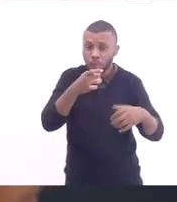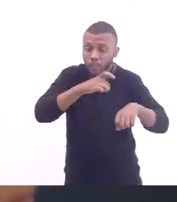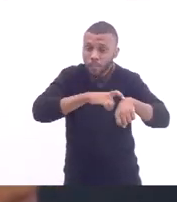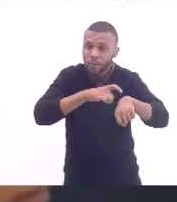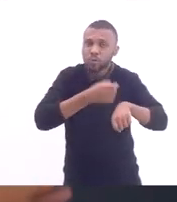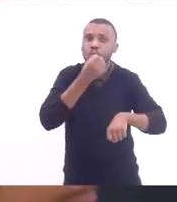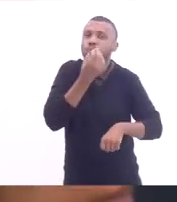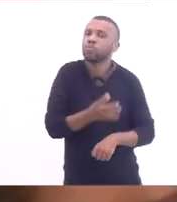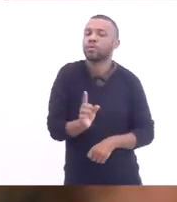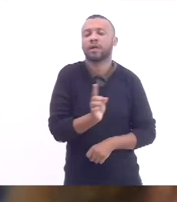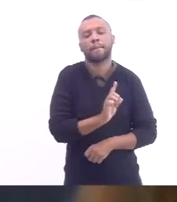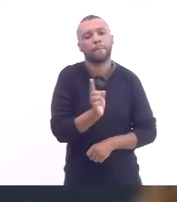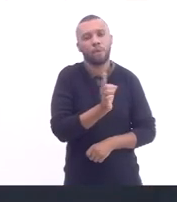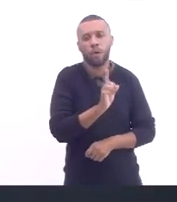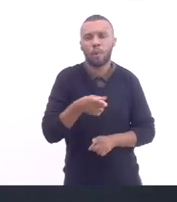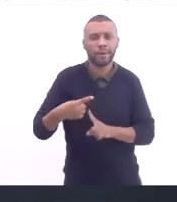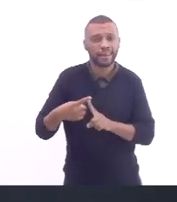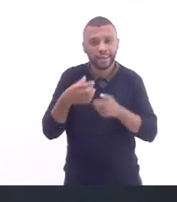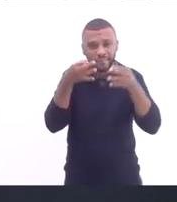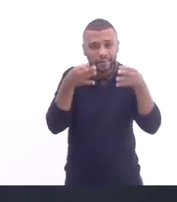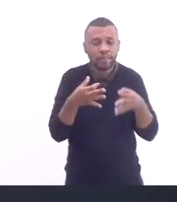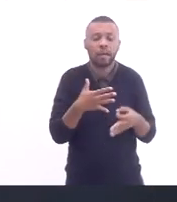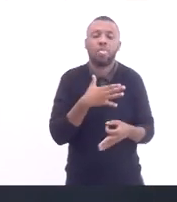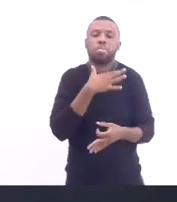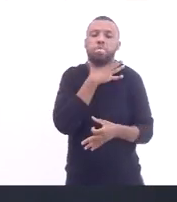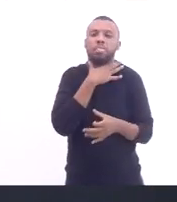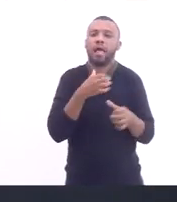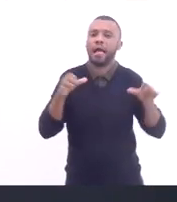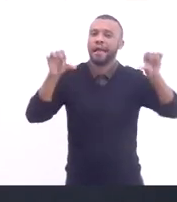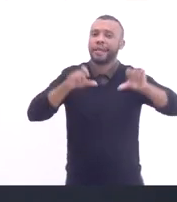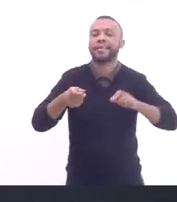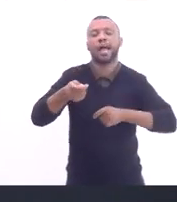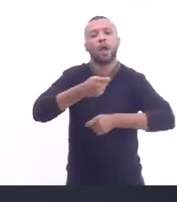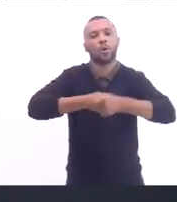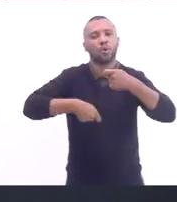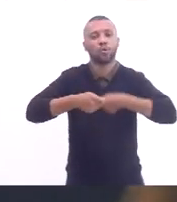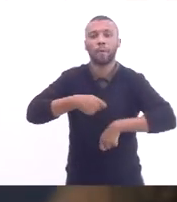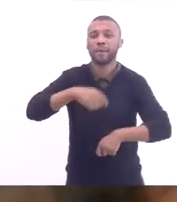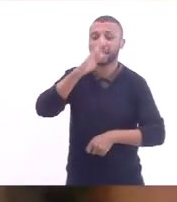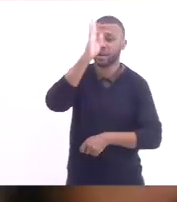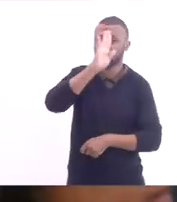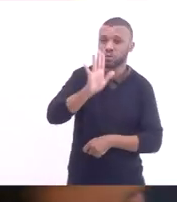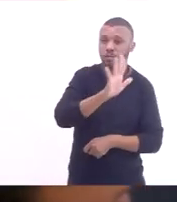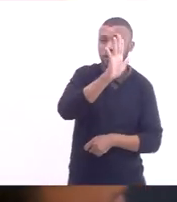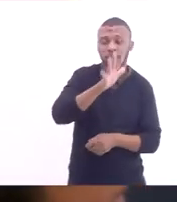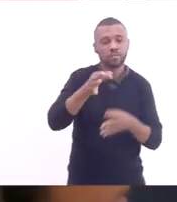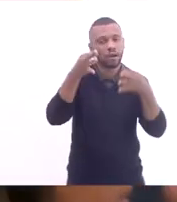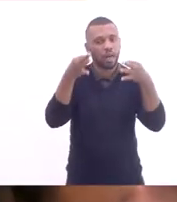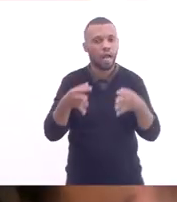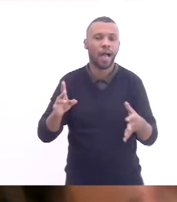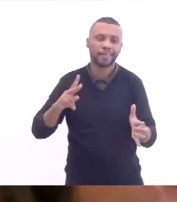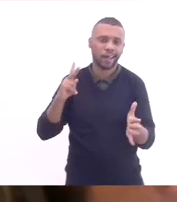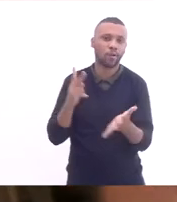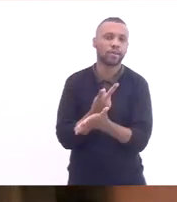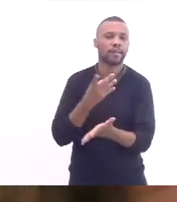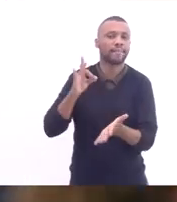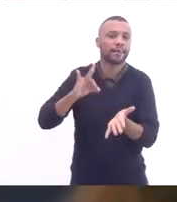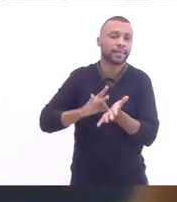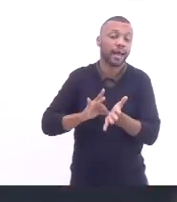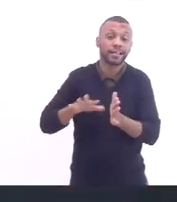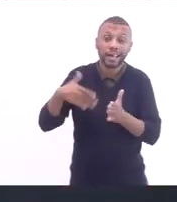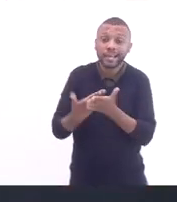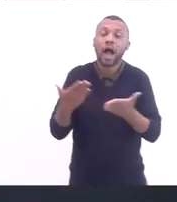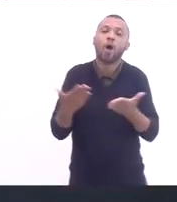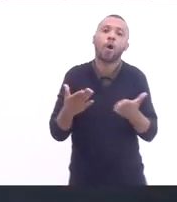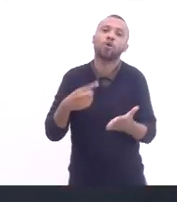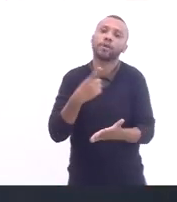né? Porque é fato que a crise econômica no país é real. Então, eu acho que ainda teremos aí